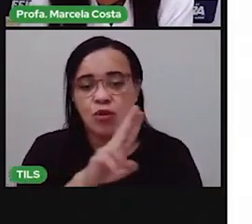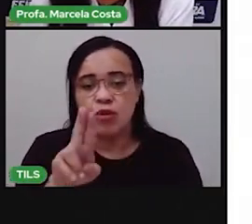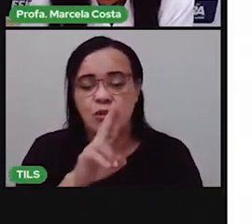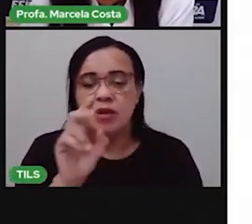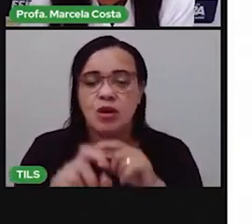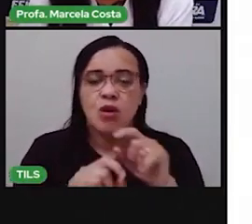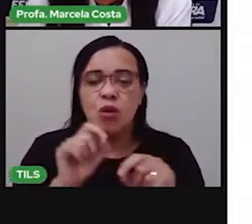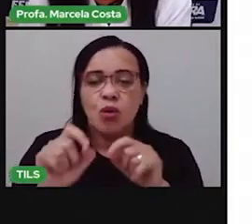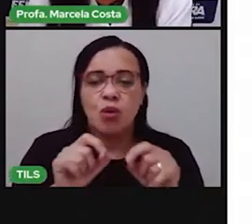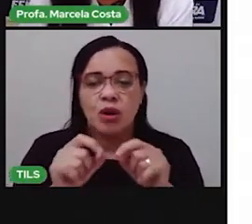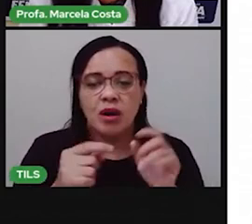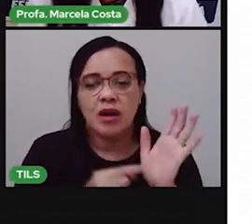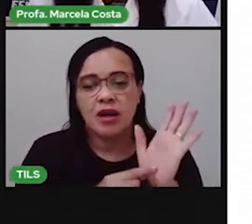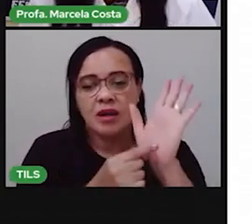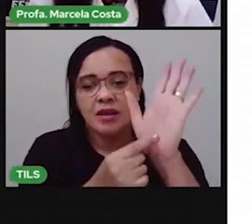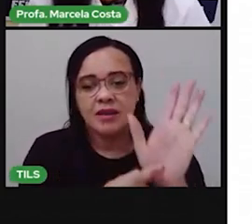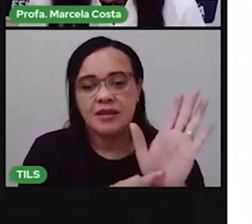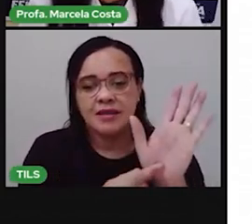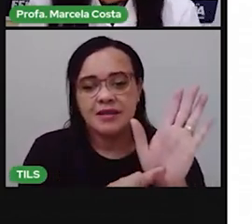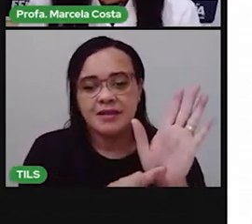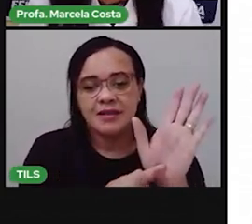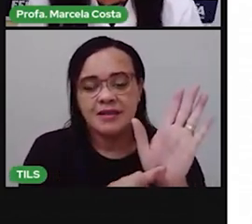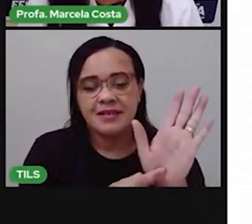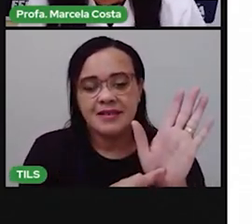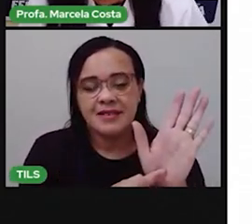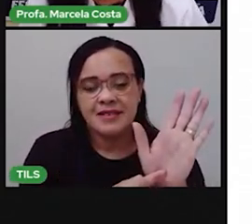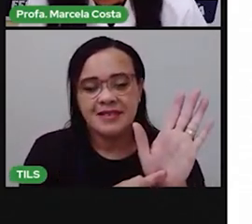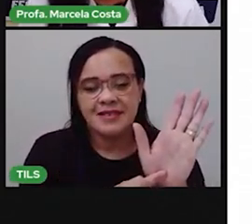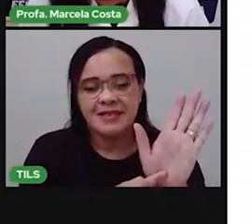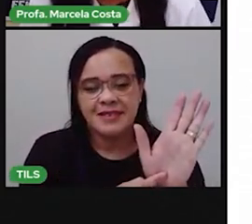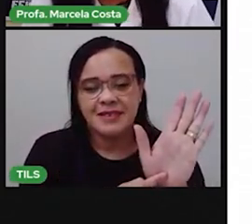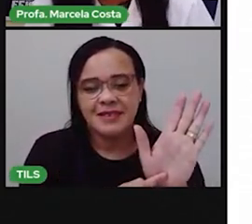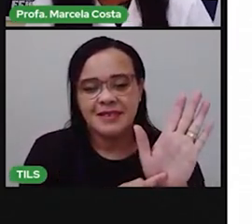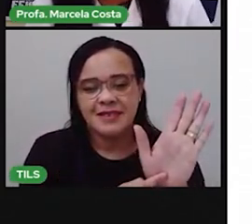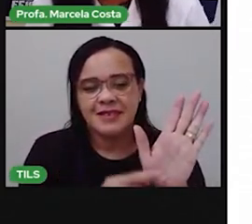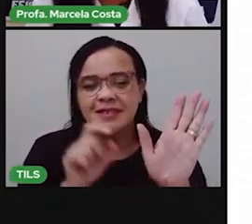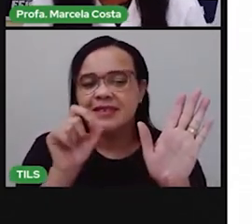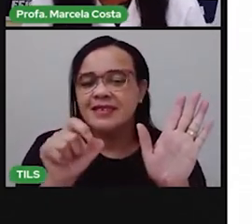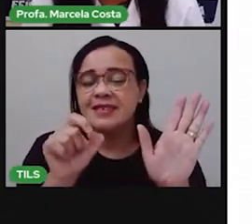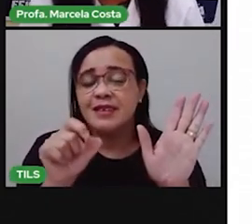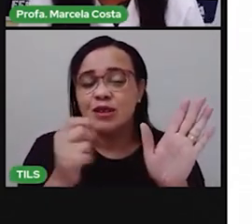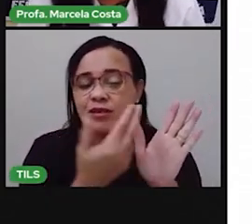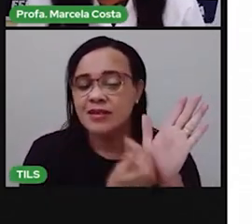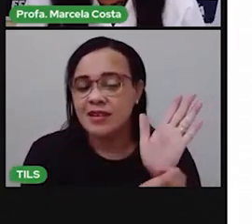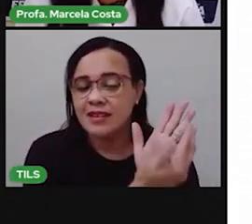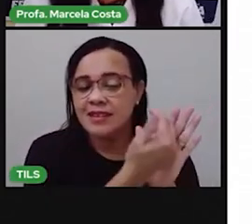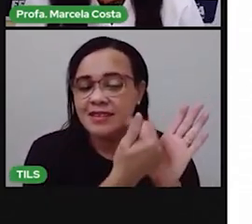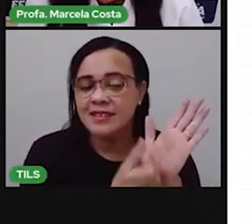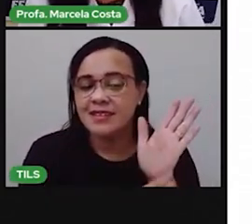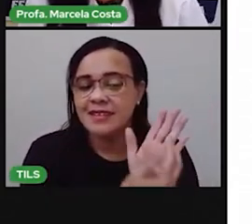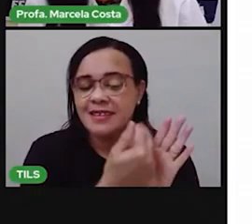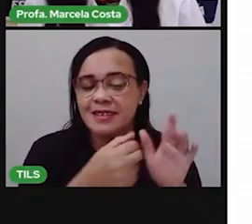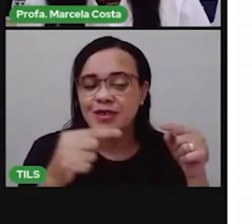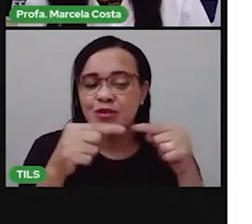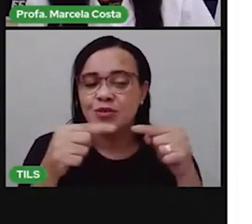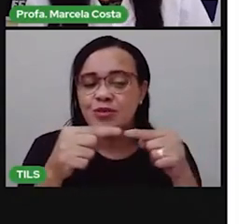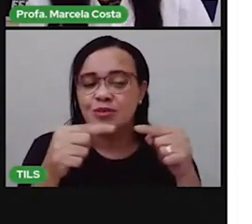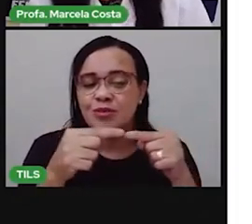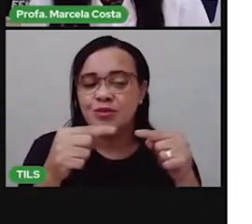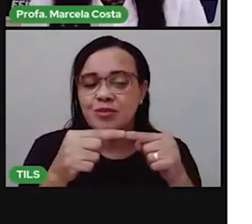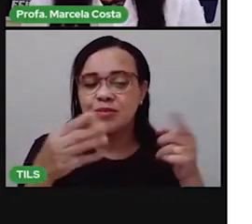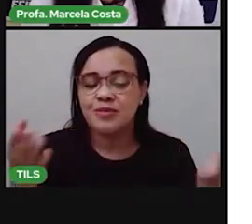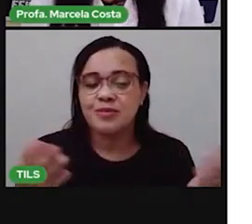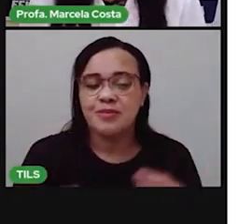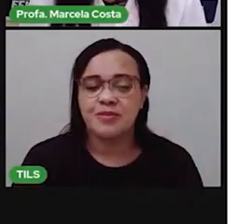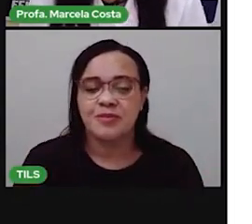eu estou apresentando. Olha aqui. Que figura é essa? A